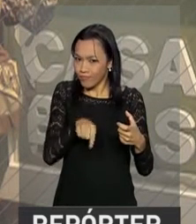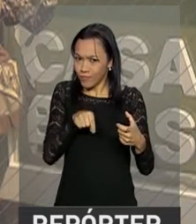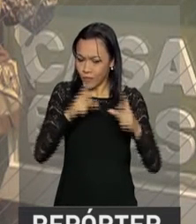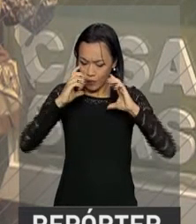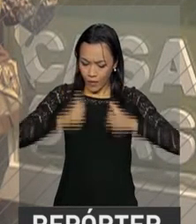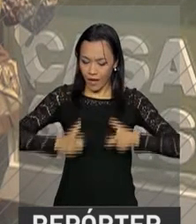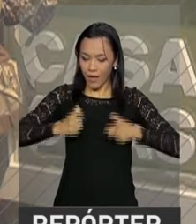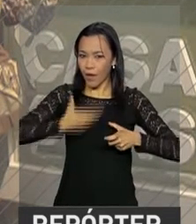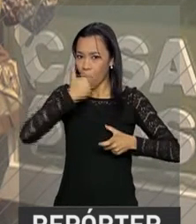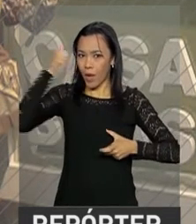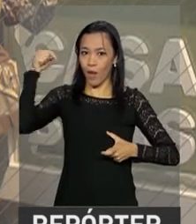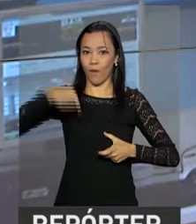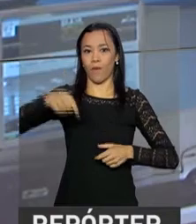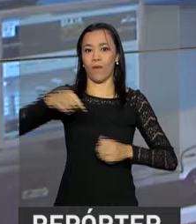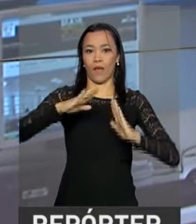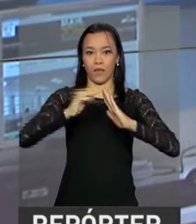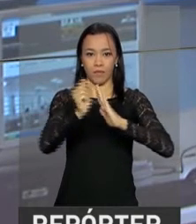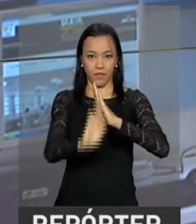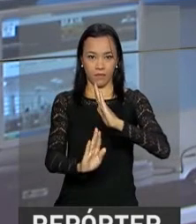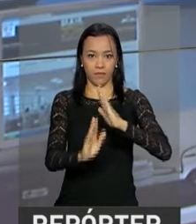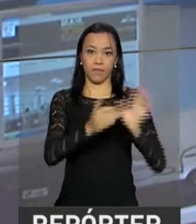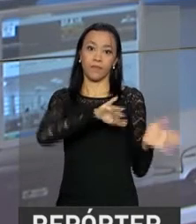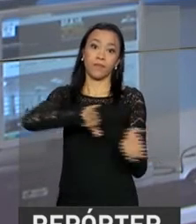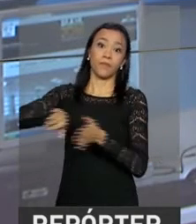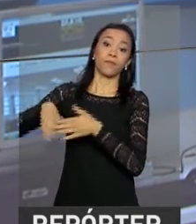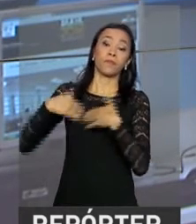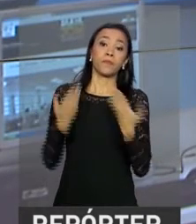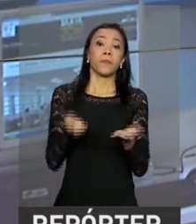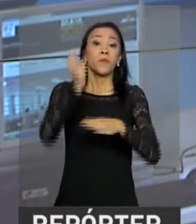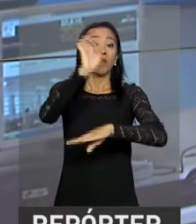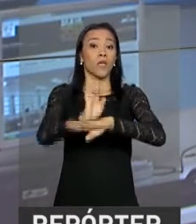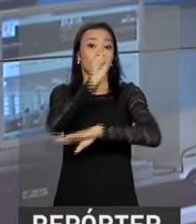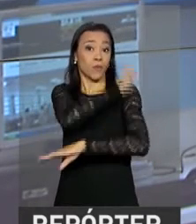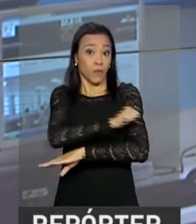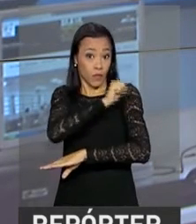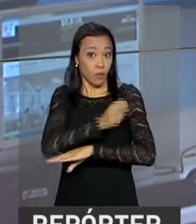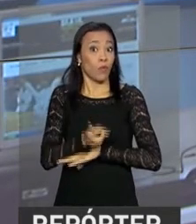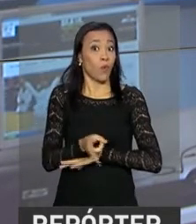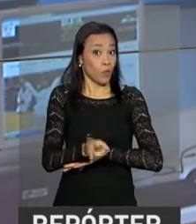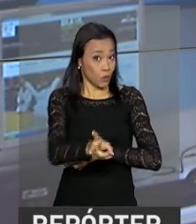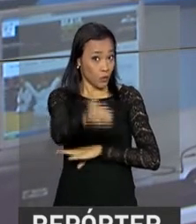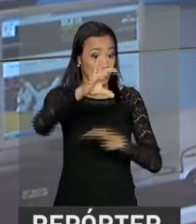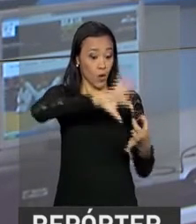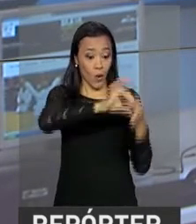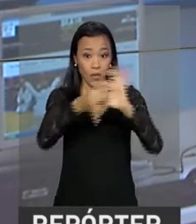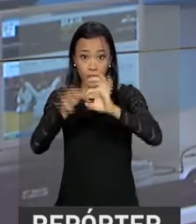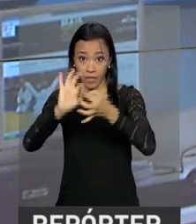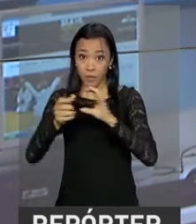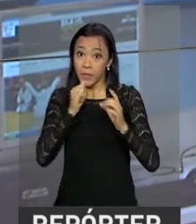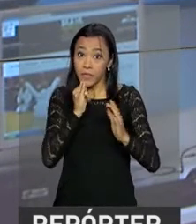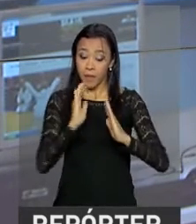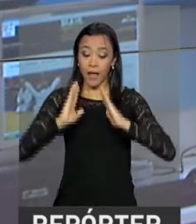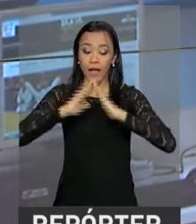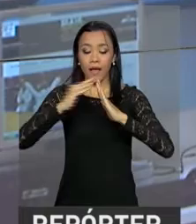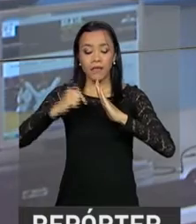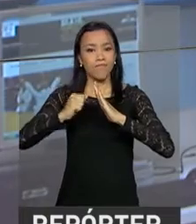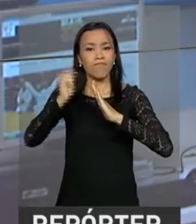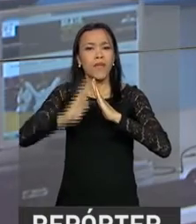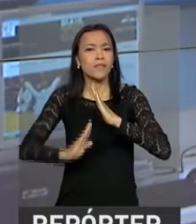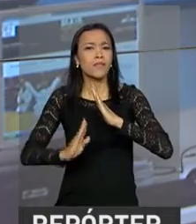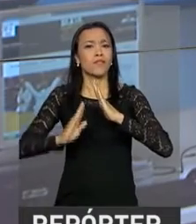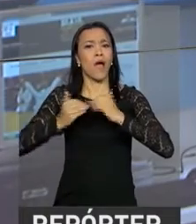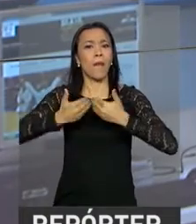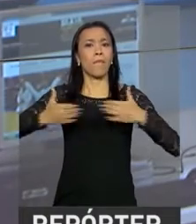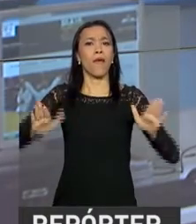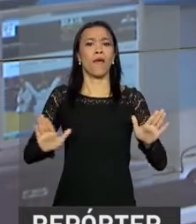brasileiro o melhor e o rio de janeiro continua em clima olímpico a casa brasil por exemplo segue aberta até